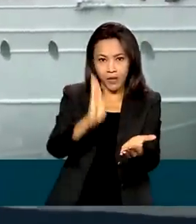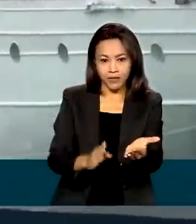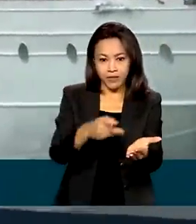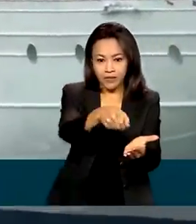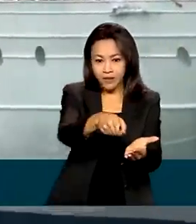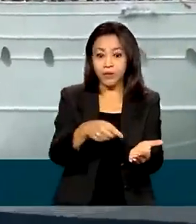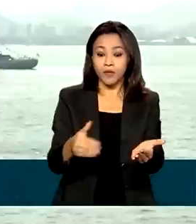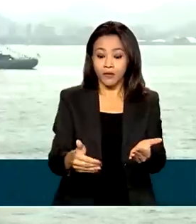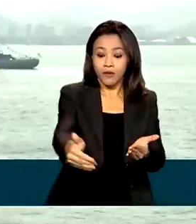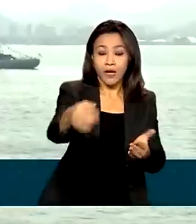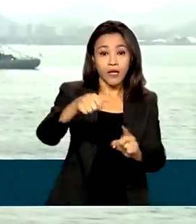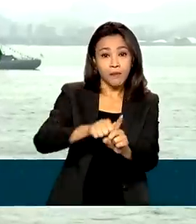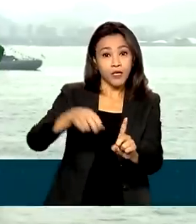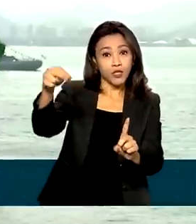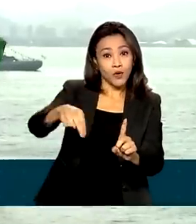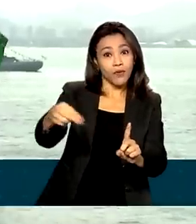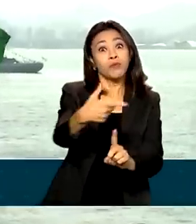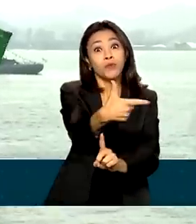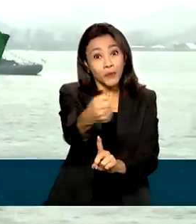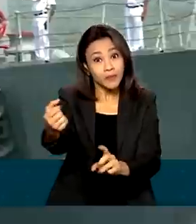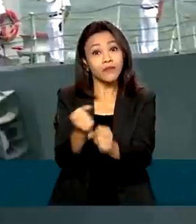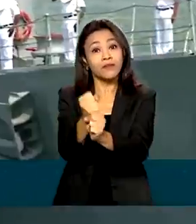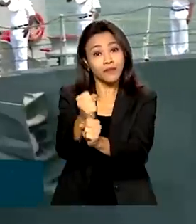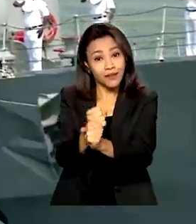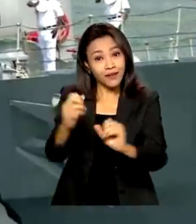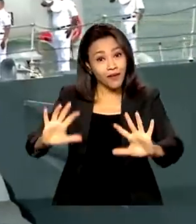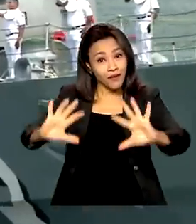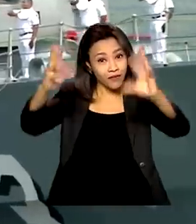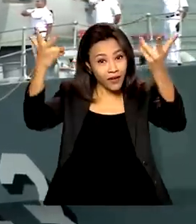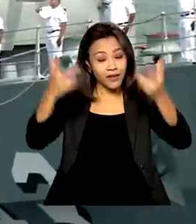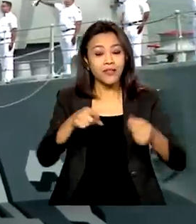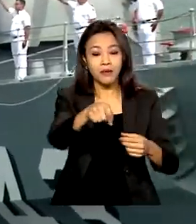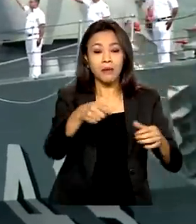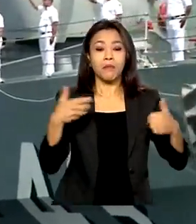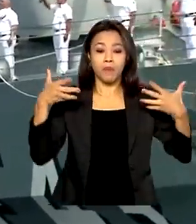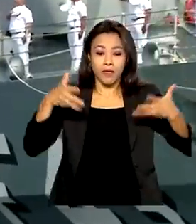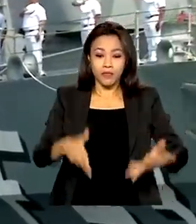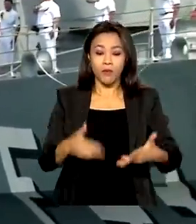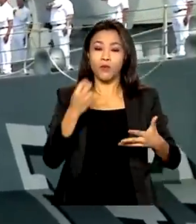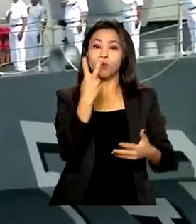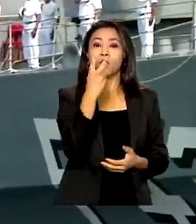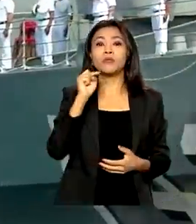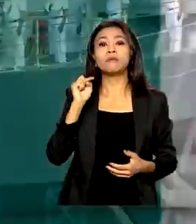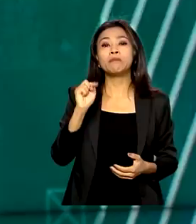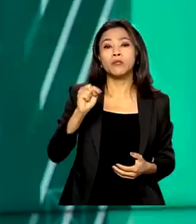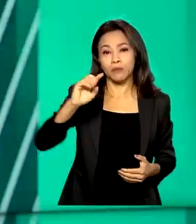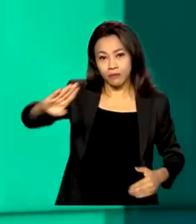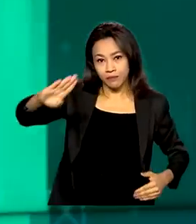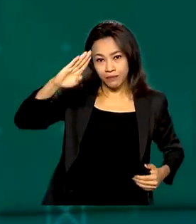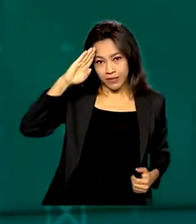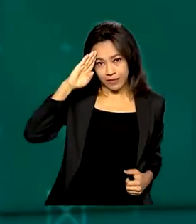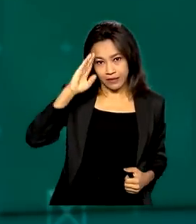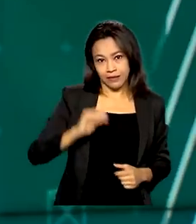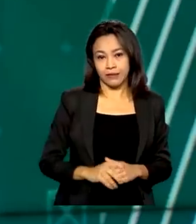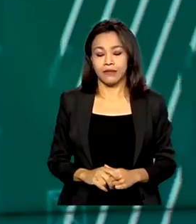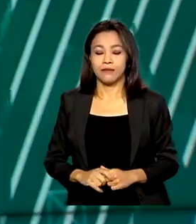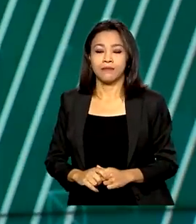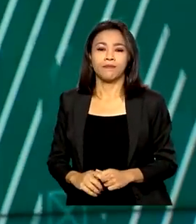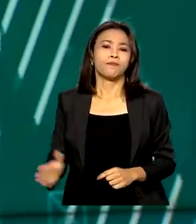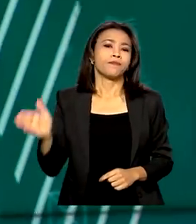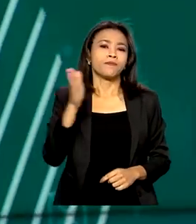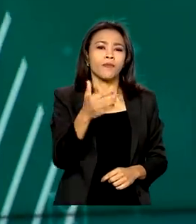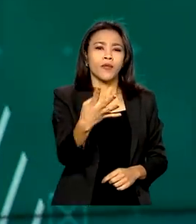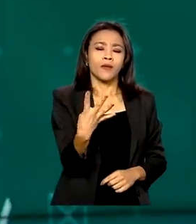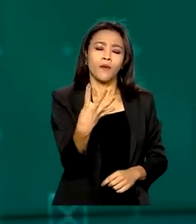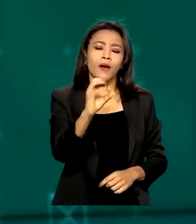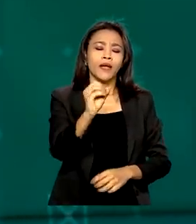celebra 200 anos, participou da atividade com cerca de 2 mil militares. E há 40 anos,